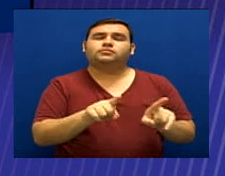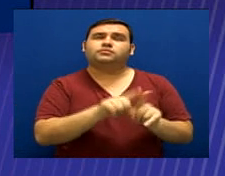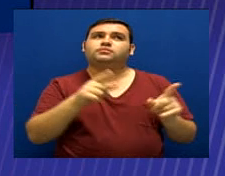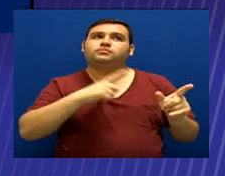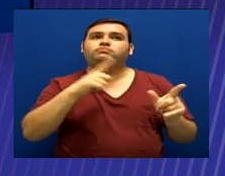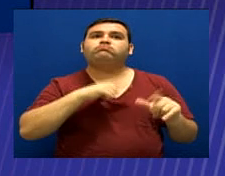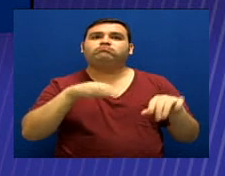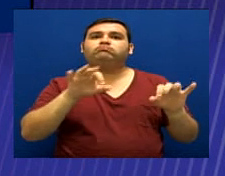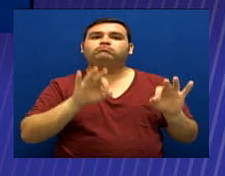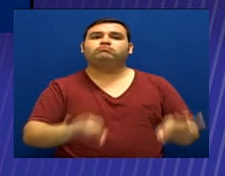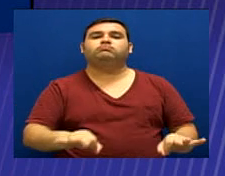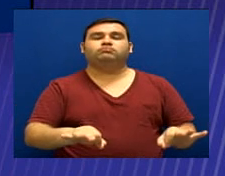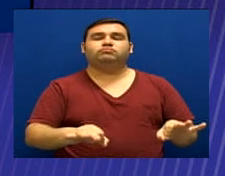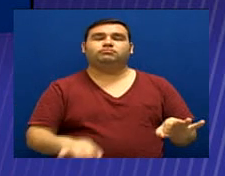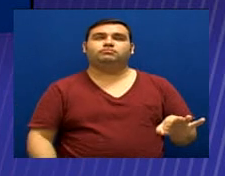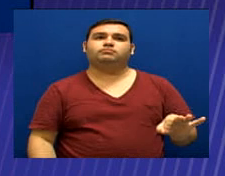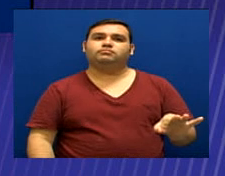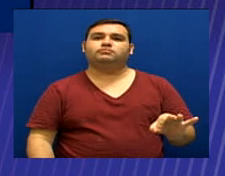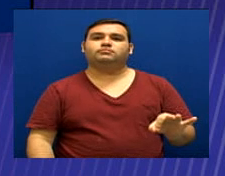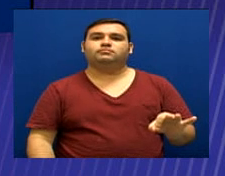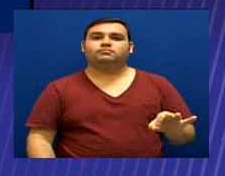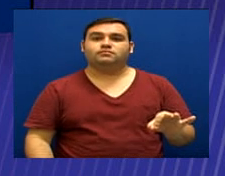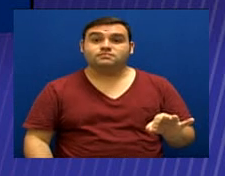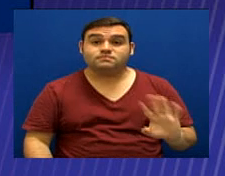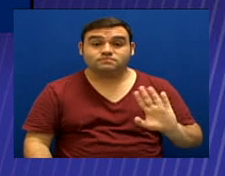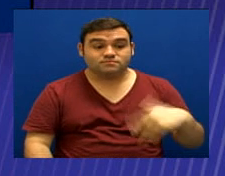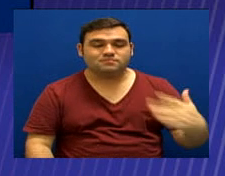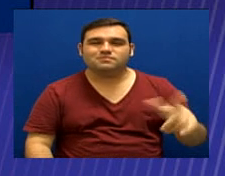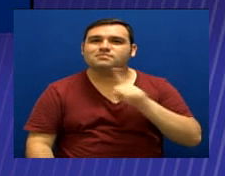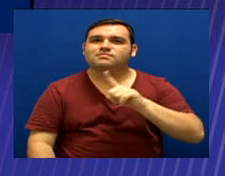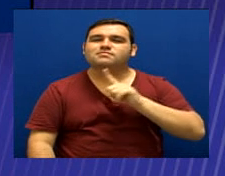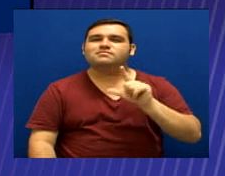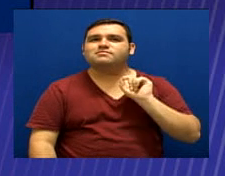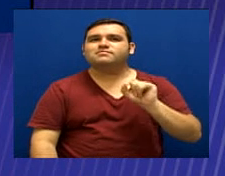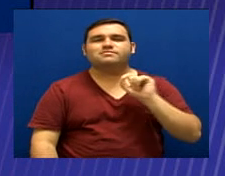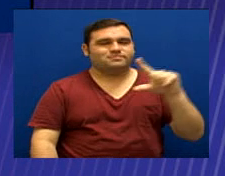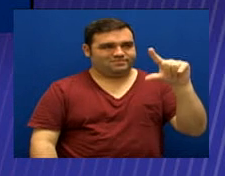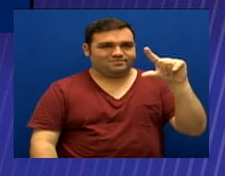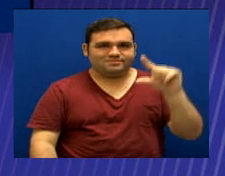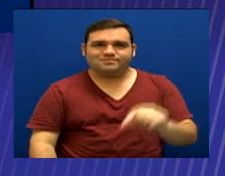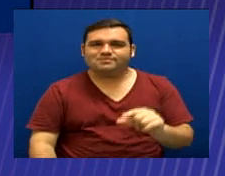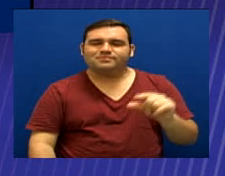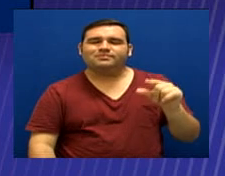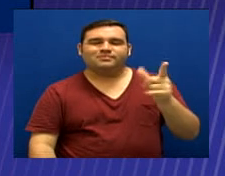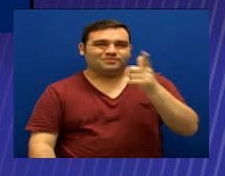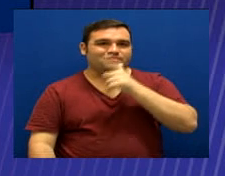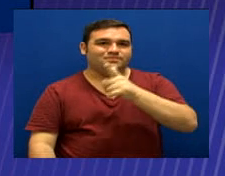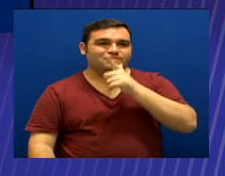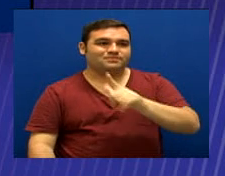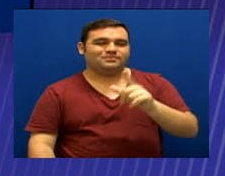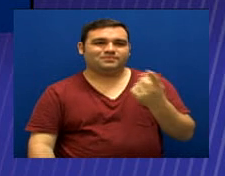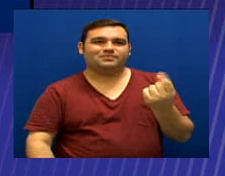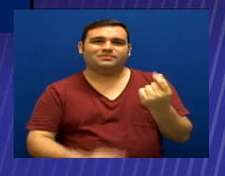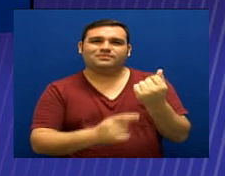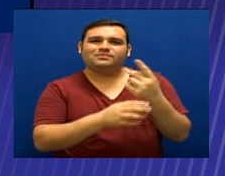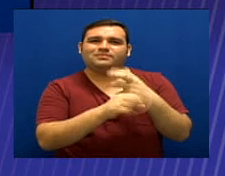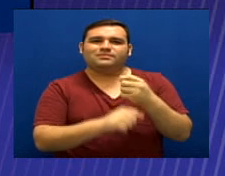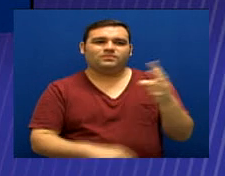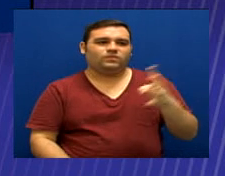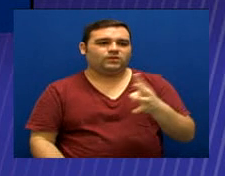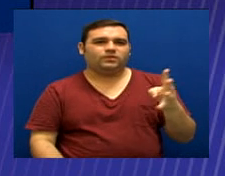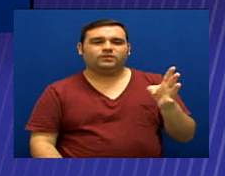reconhecimento dessa dívida fundada e aí houve uma diminuição dessa dívida um valor do total de